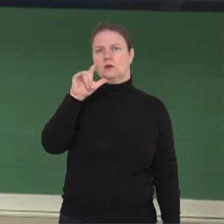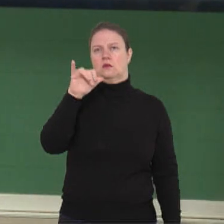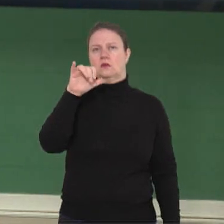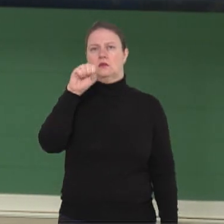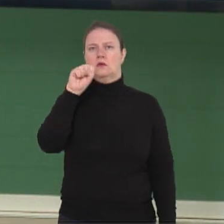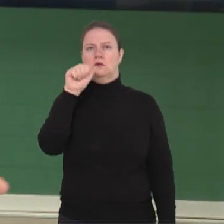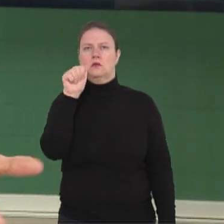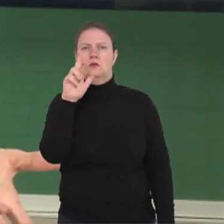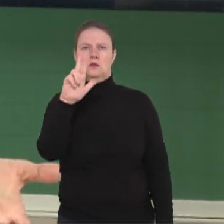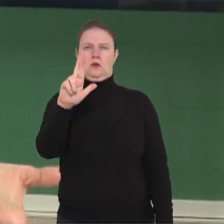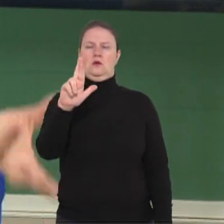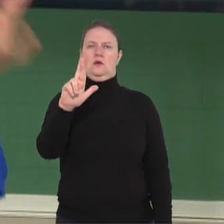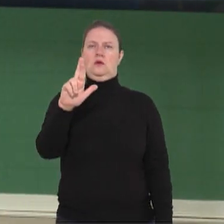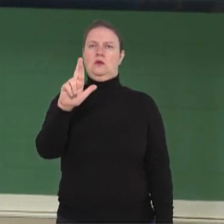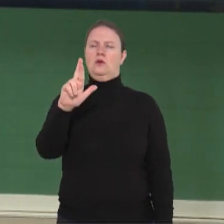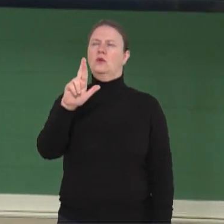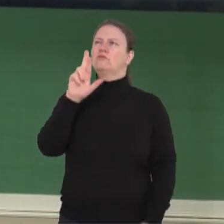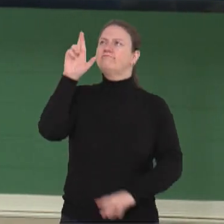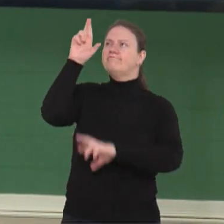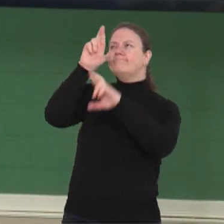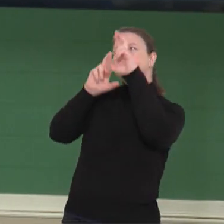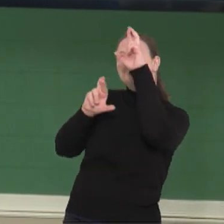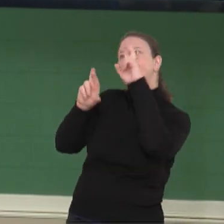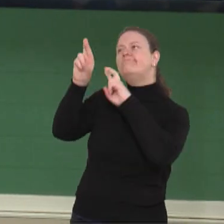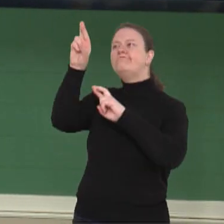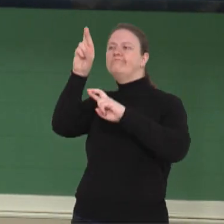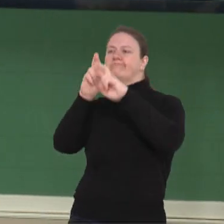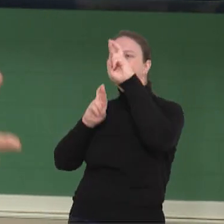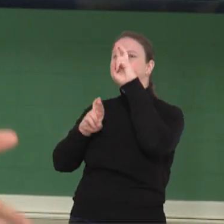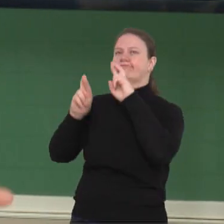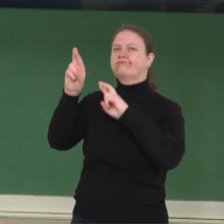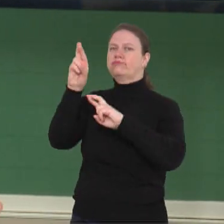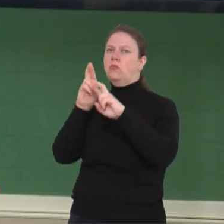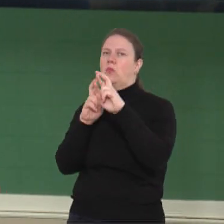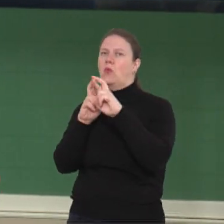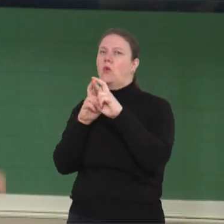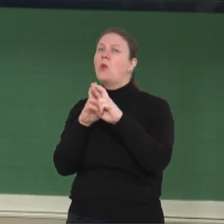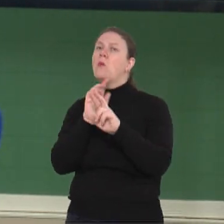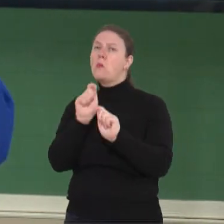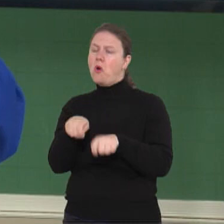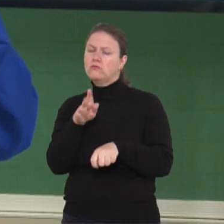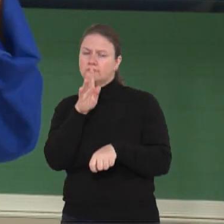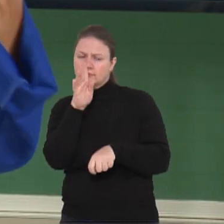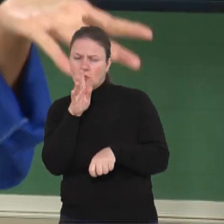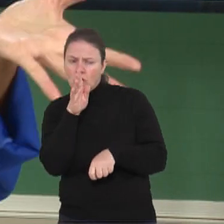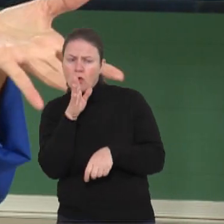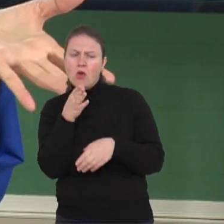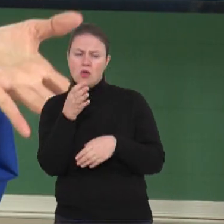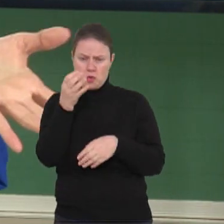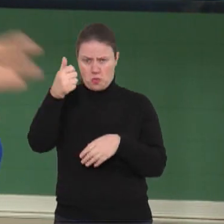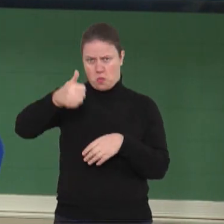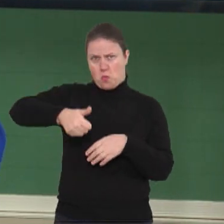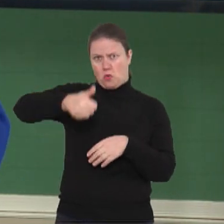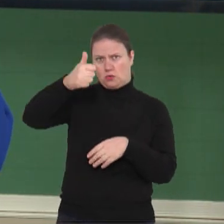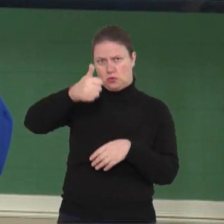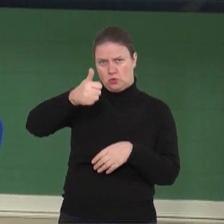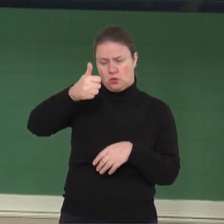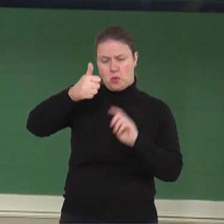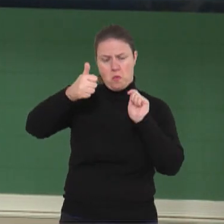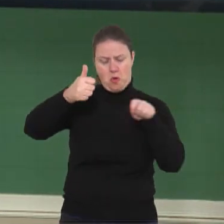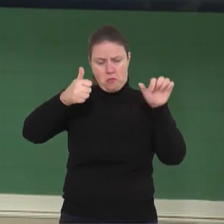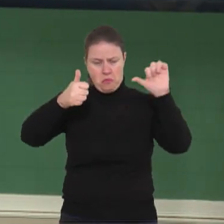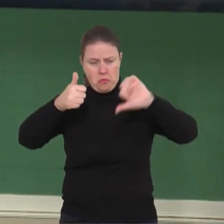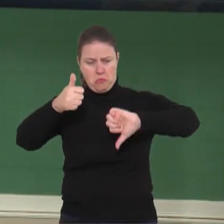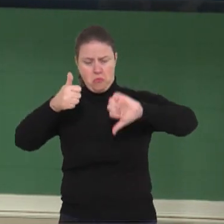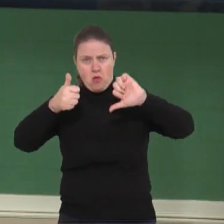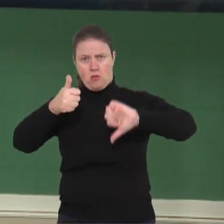sentido de crítica. Crítica que pode ser julgamentos, necessariamente positivos? Não, podem ser